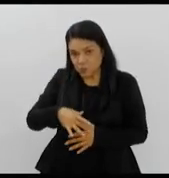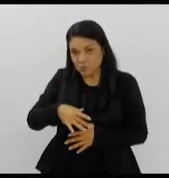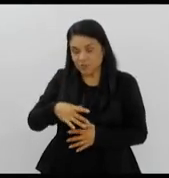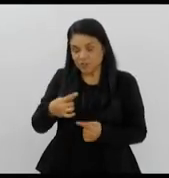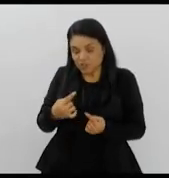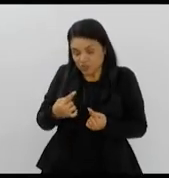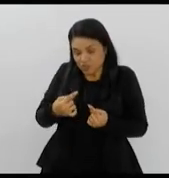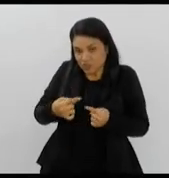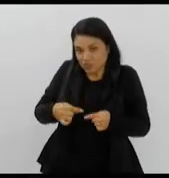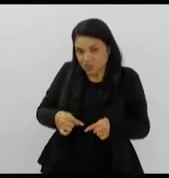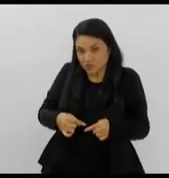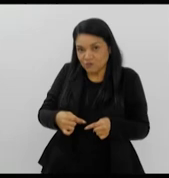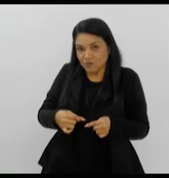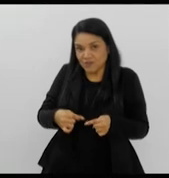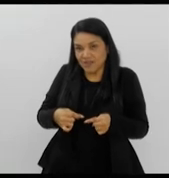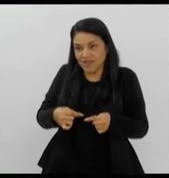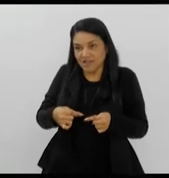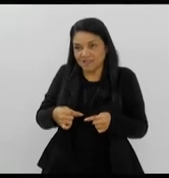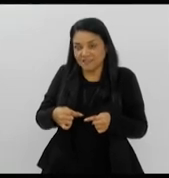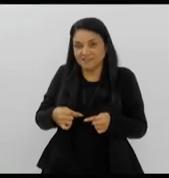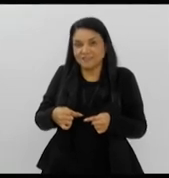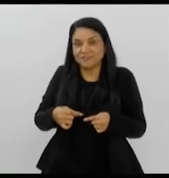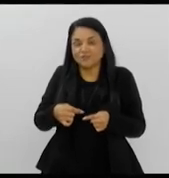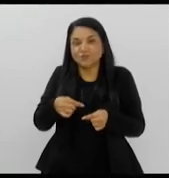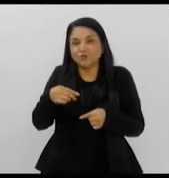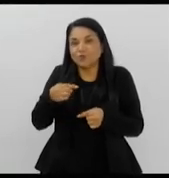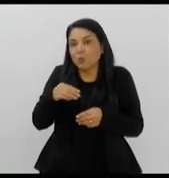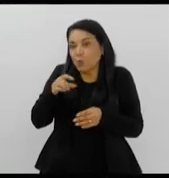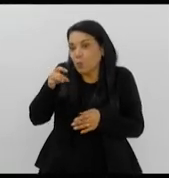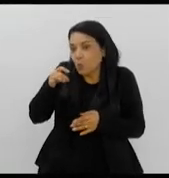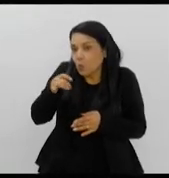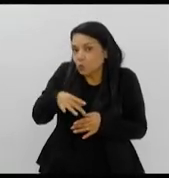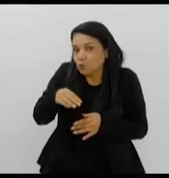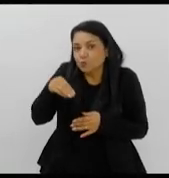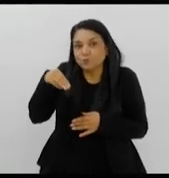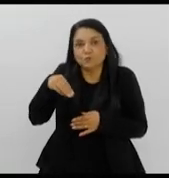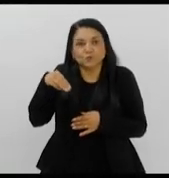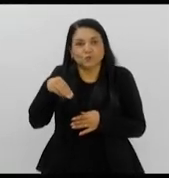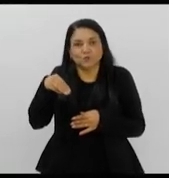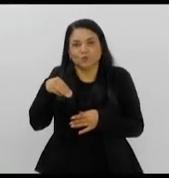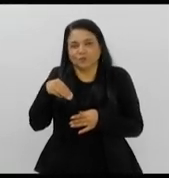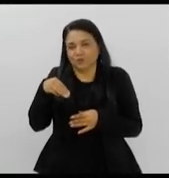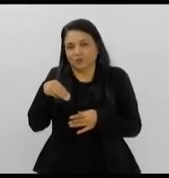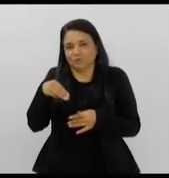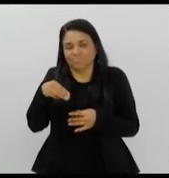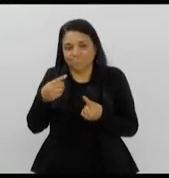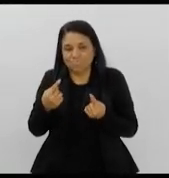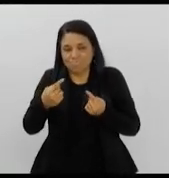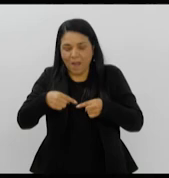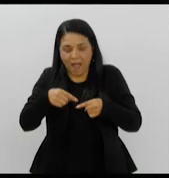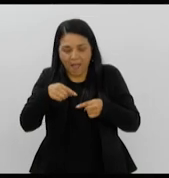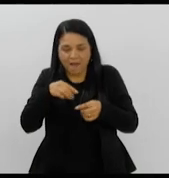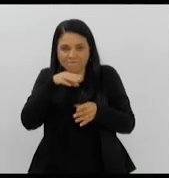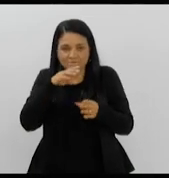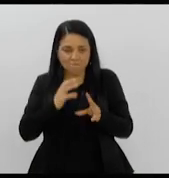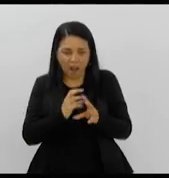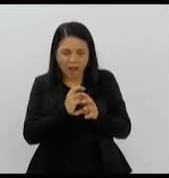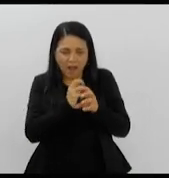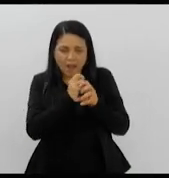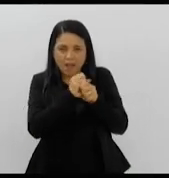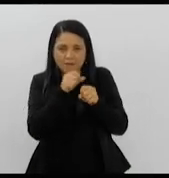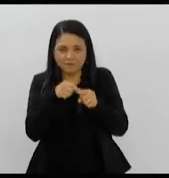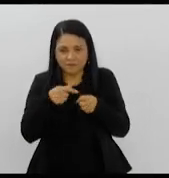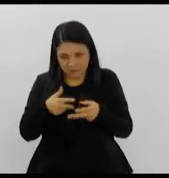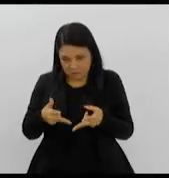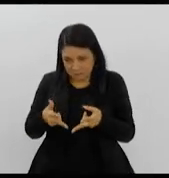disputadas nos últimos minutos. Poucos perceberam que